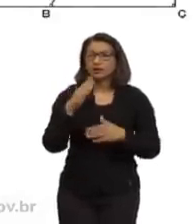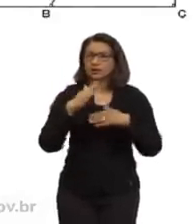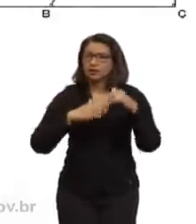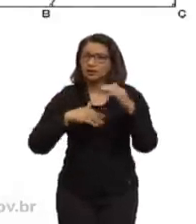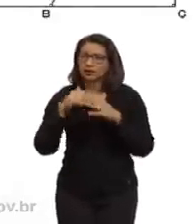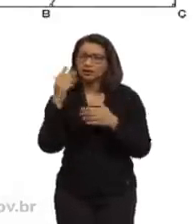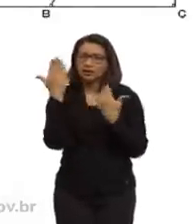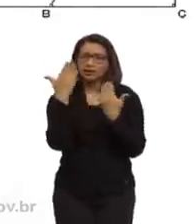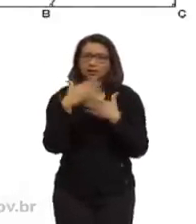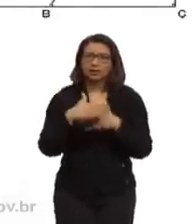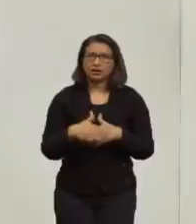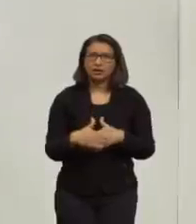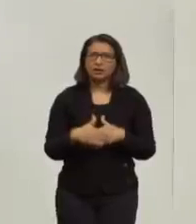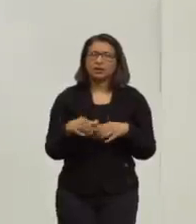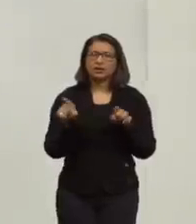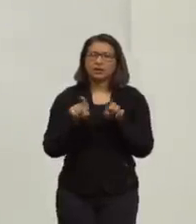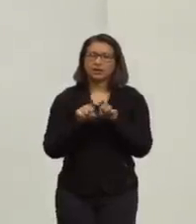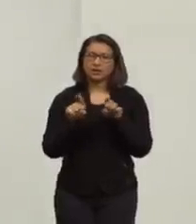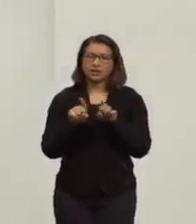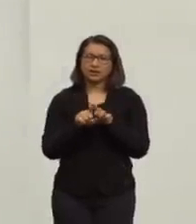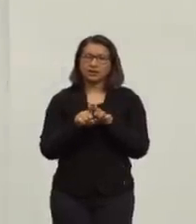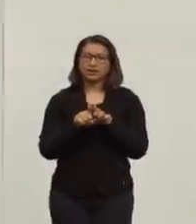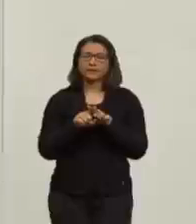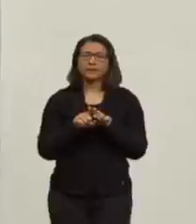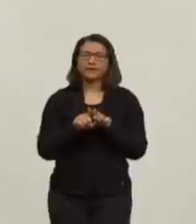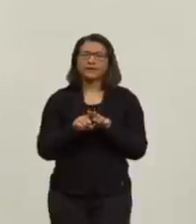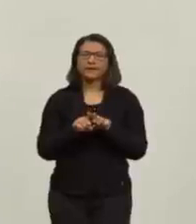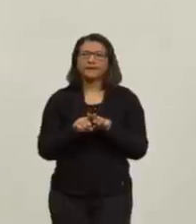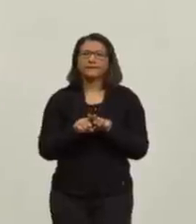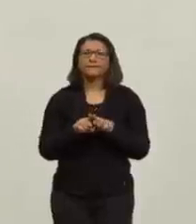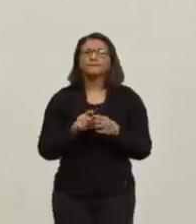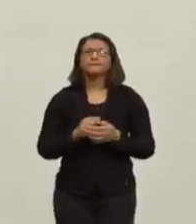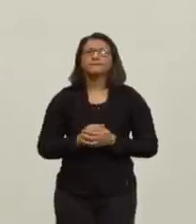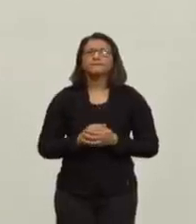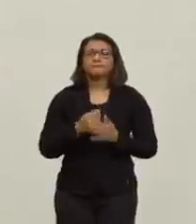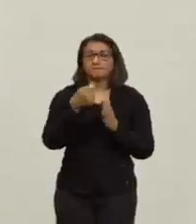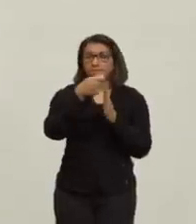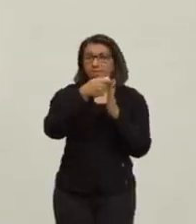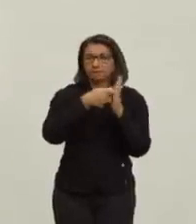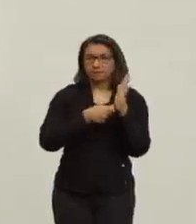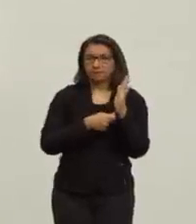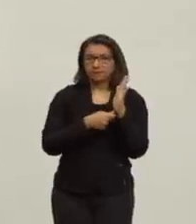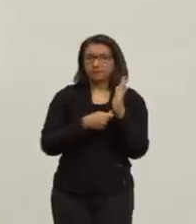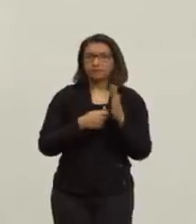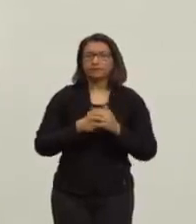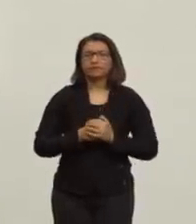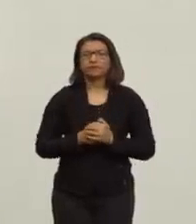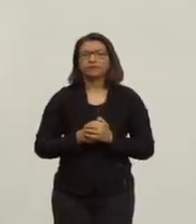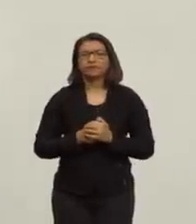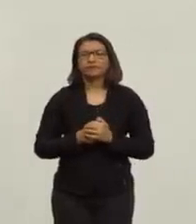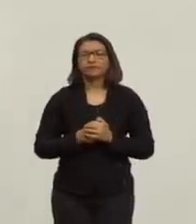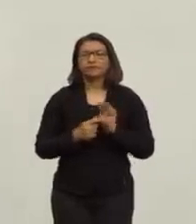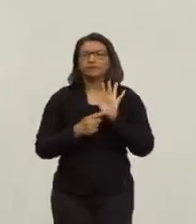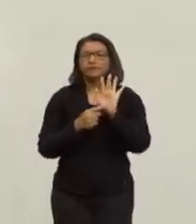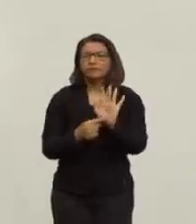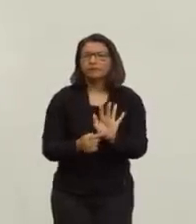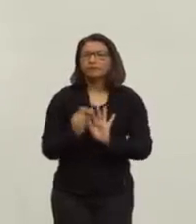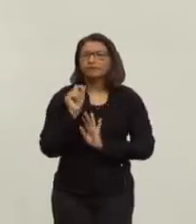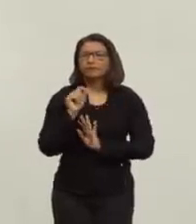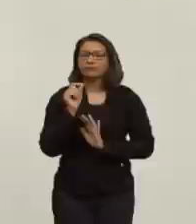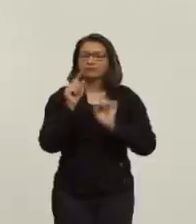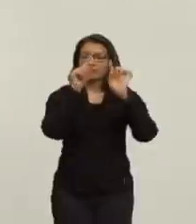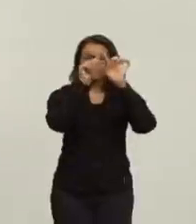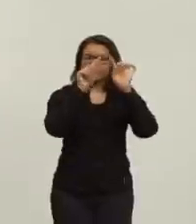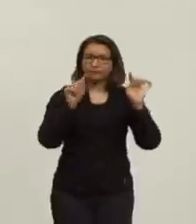de uma prova de aprendiz de marinheiro, tá? Uma prova de concurso, tá? Que mostra um